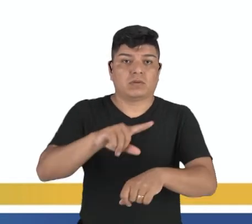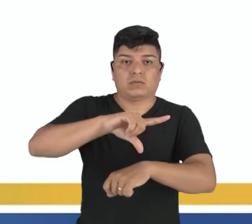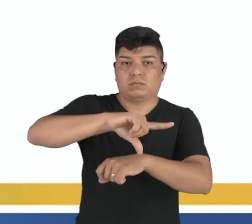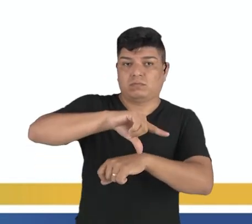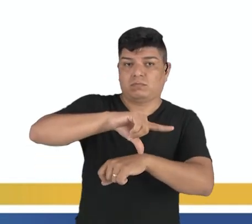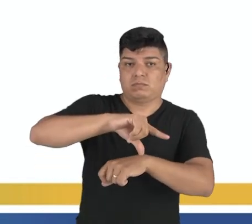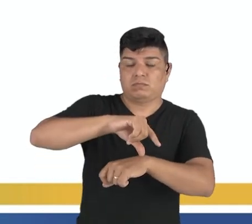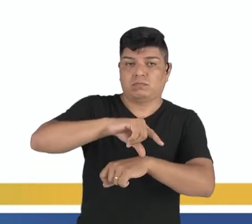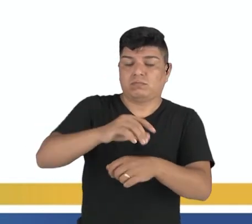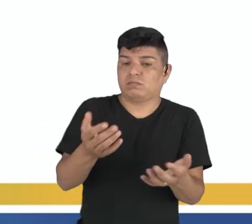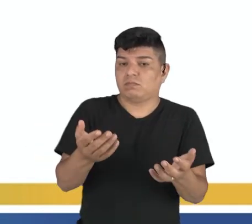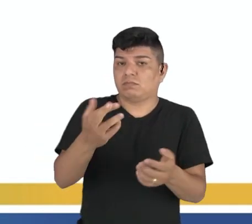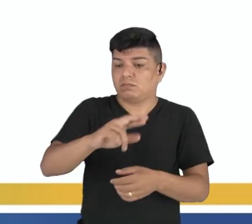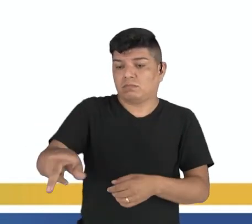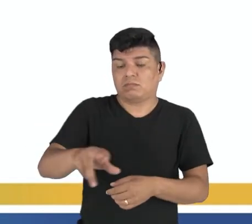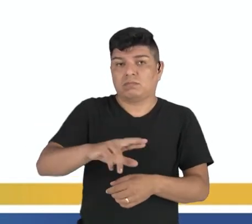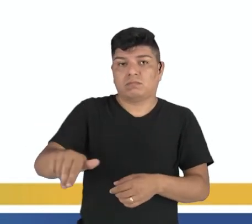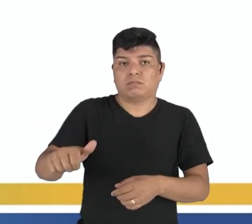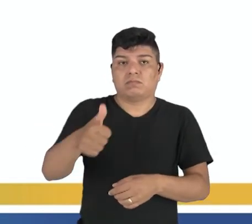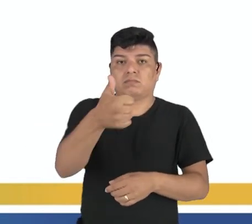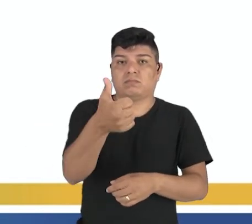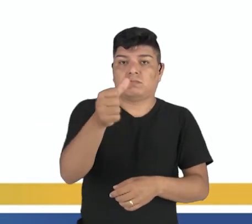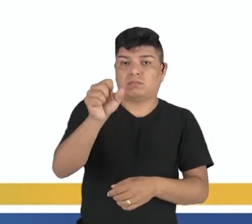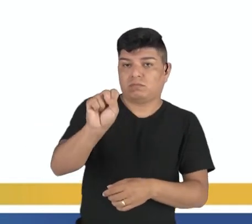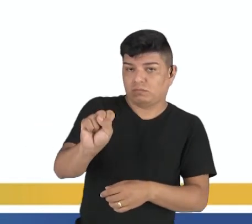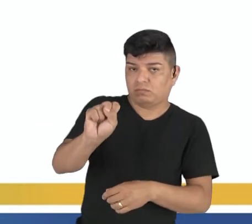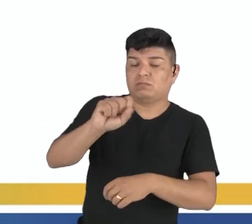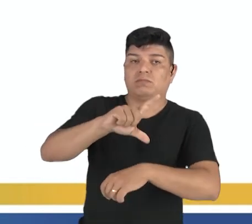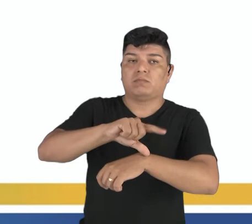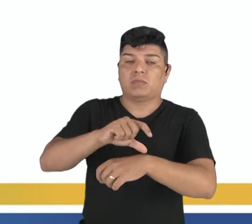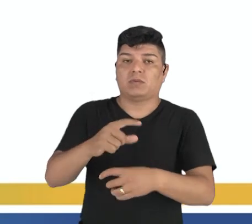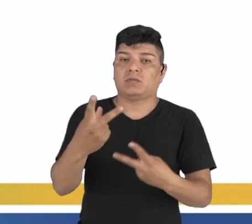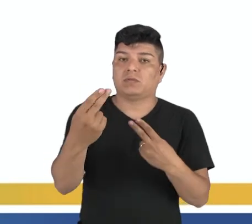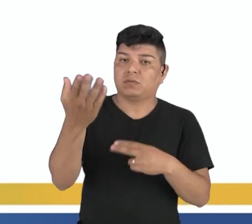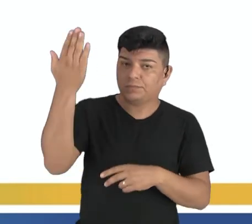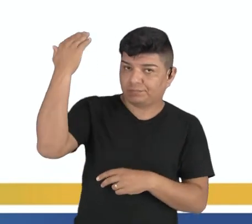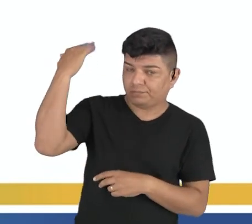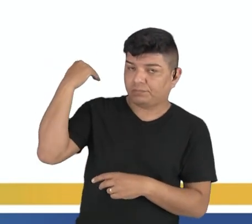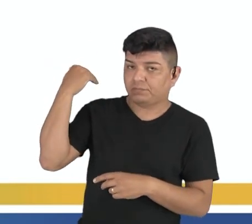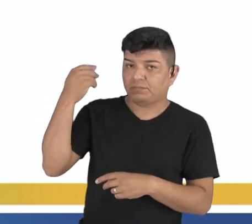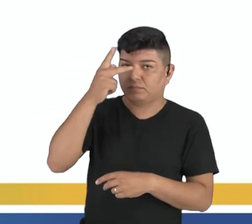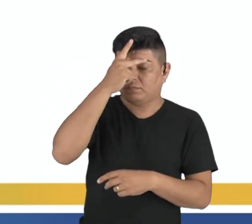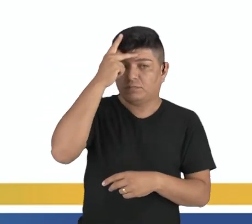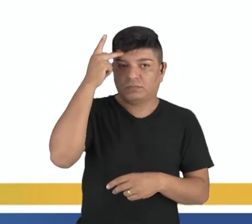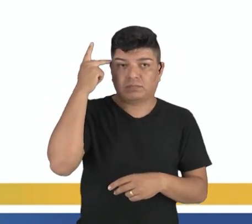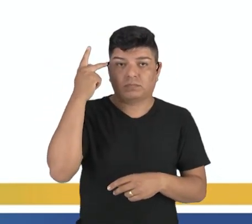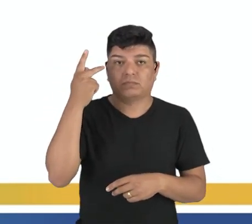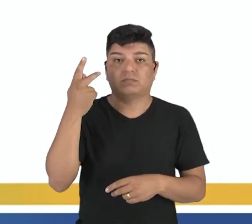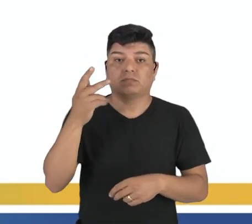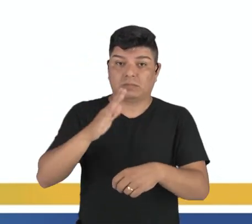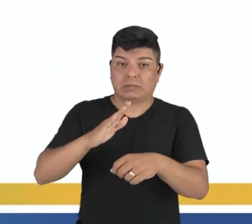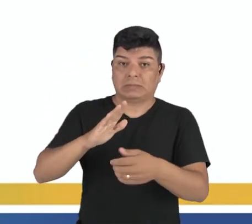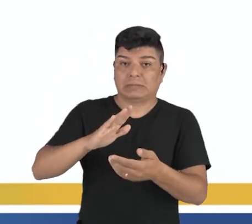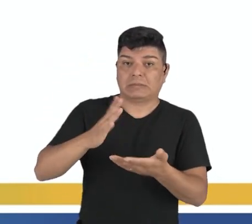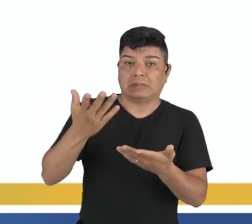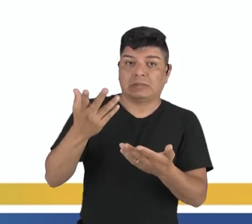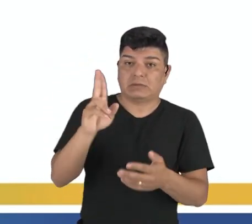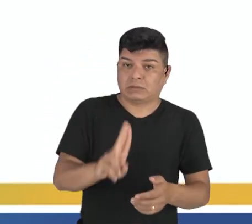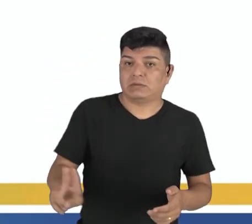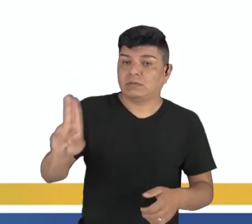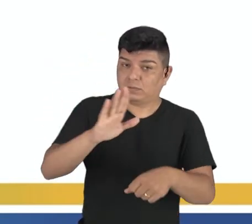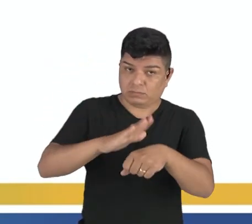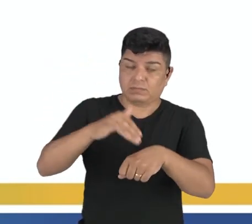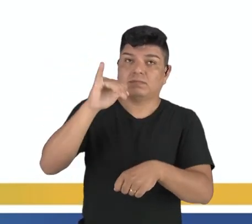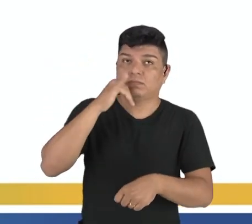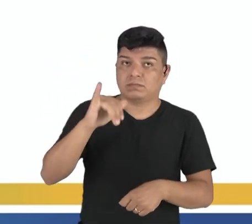pico já não era mais 18 horas como antigamente, houve uma alteração e as pessoas passaram a consumir mais a partir de 15